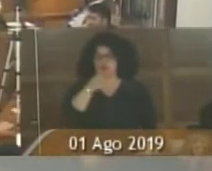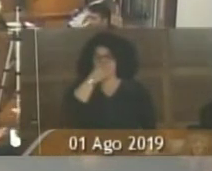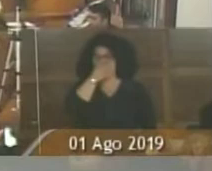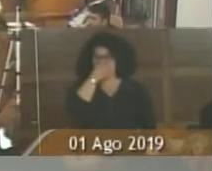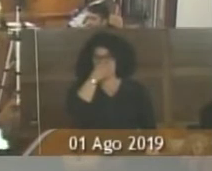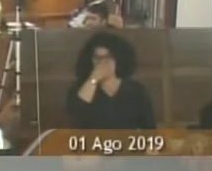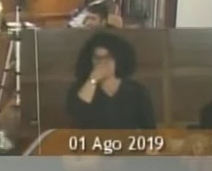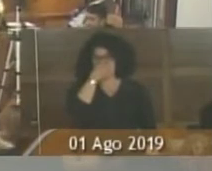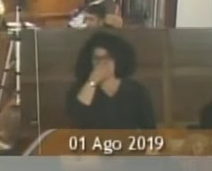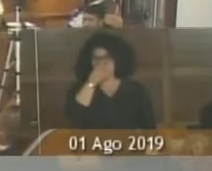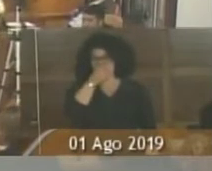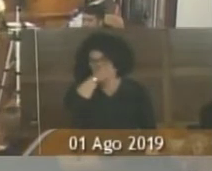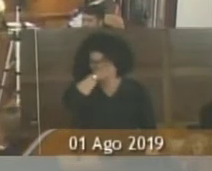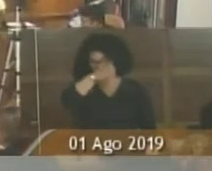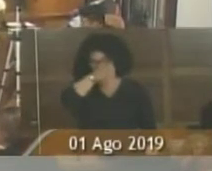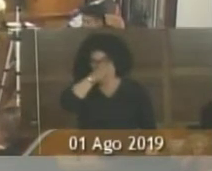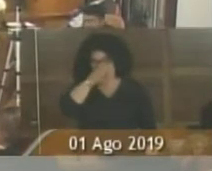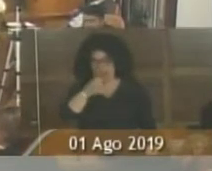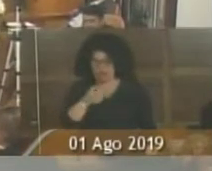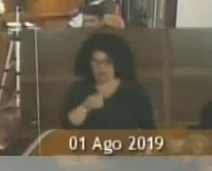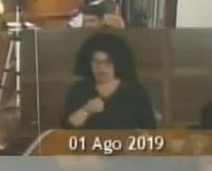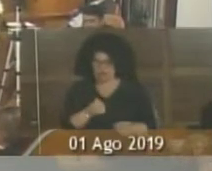Porra, tem que...